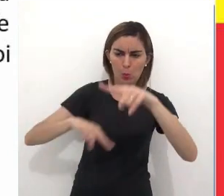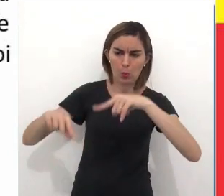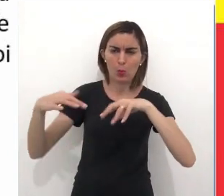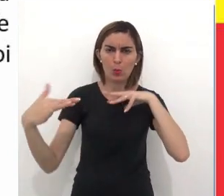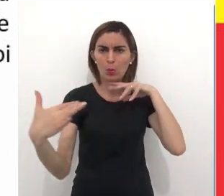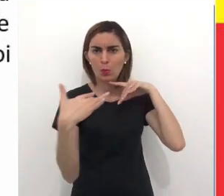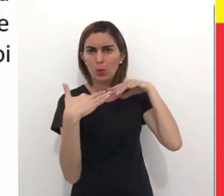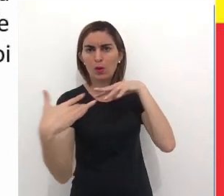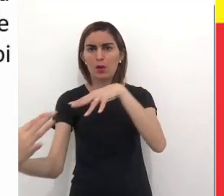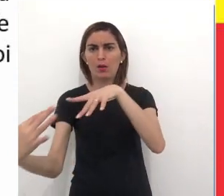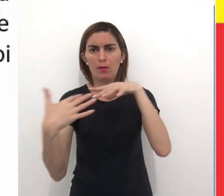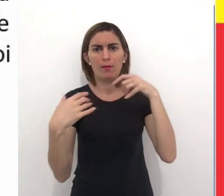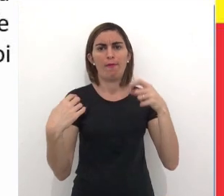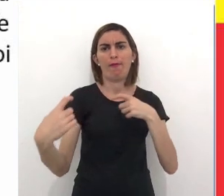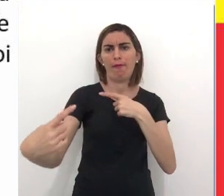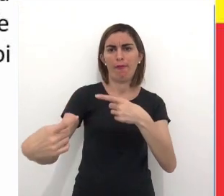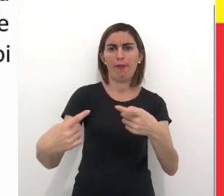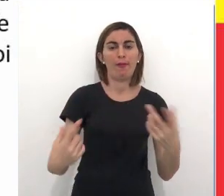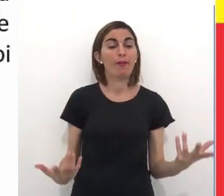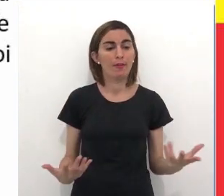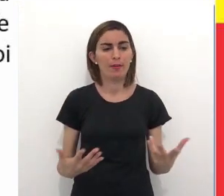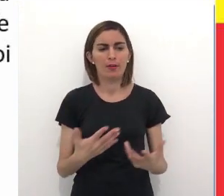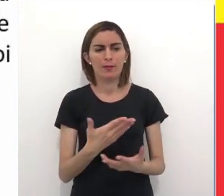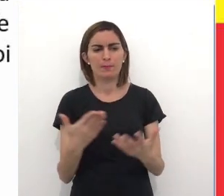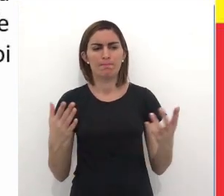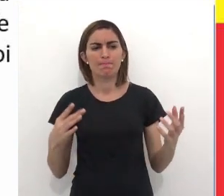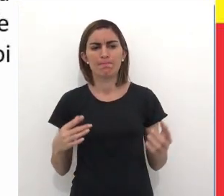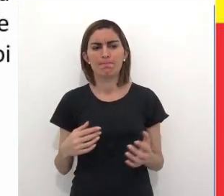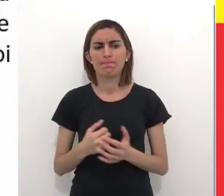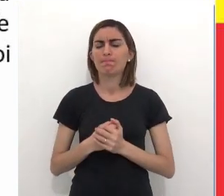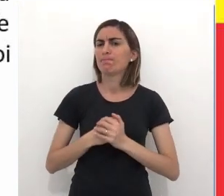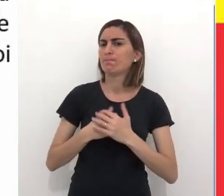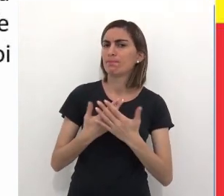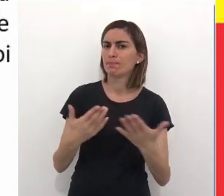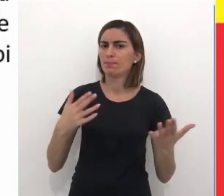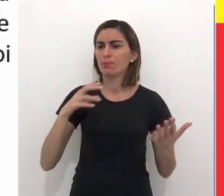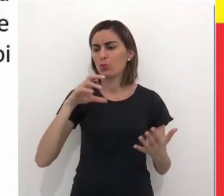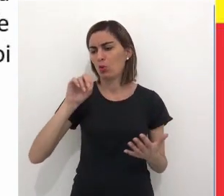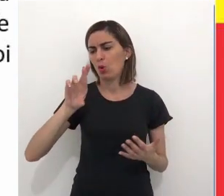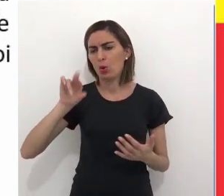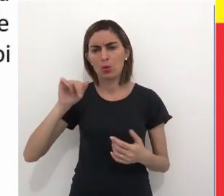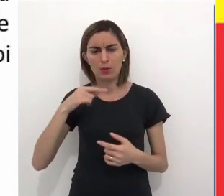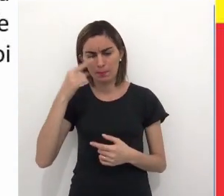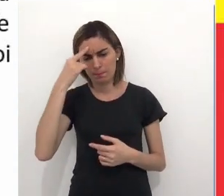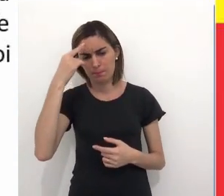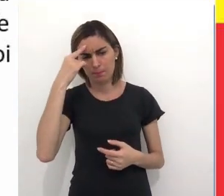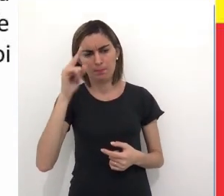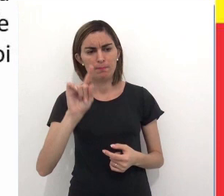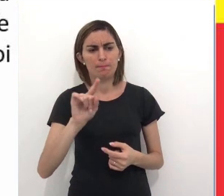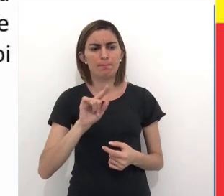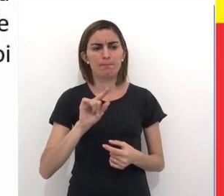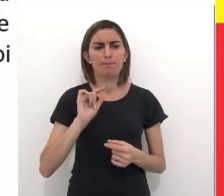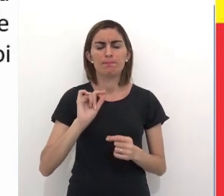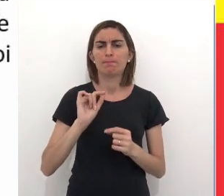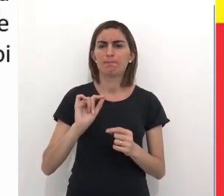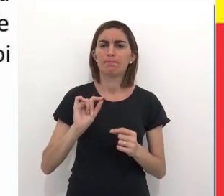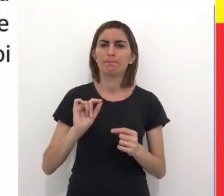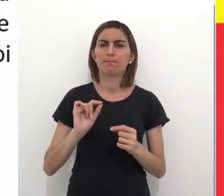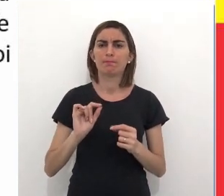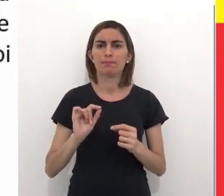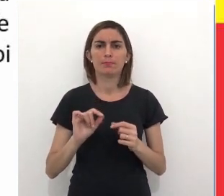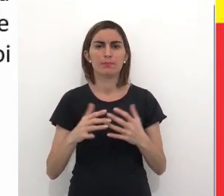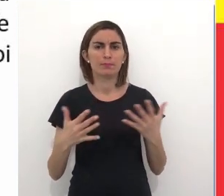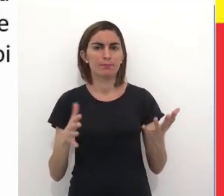dominar a guerrilha pela força. Assim, diante do impasse, o coronel recorreu à mediação do então